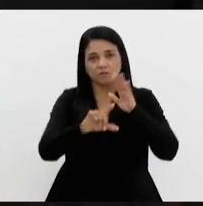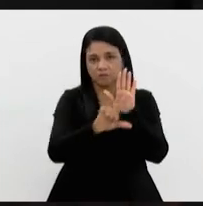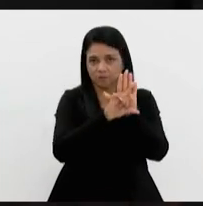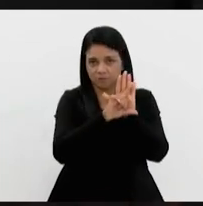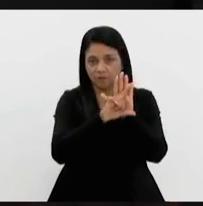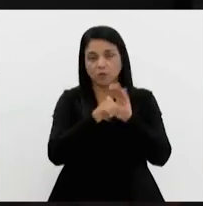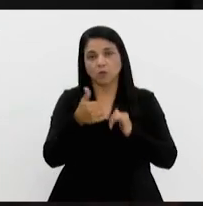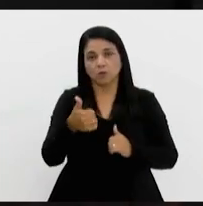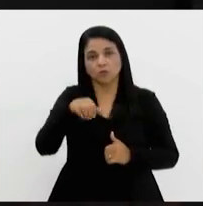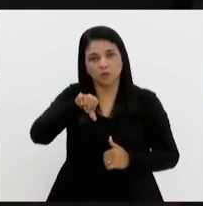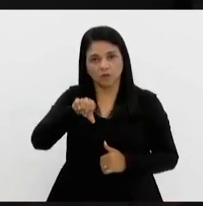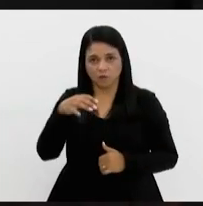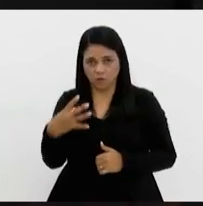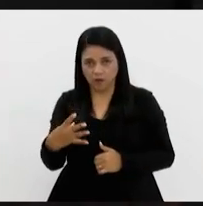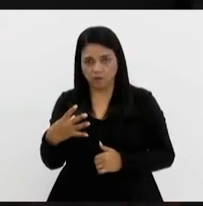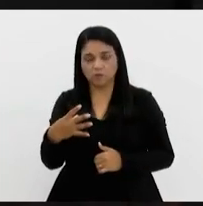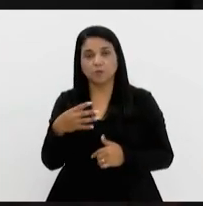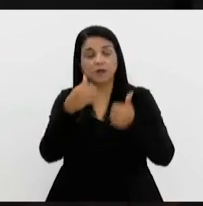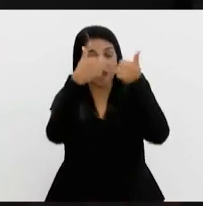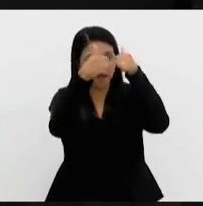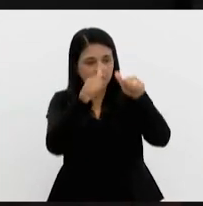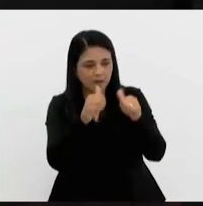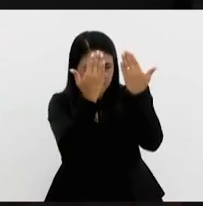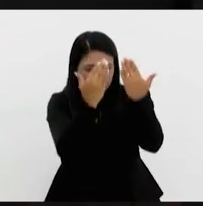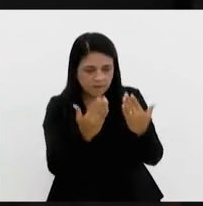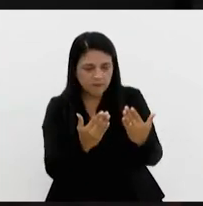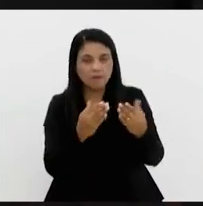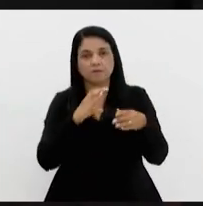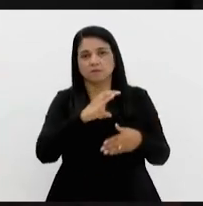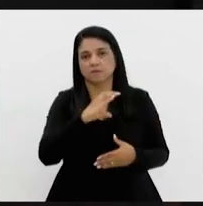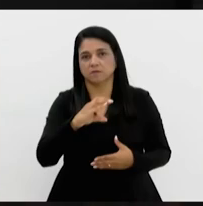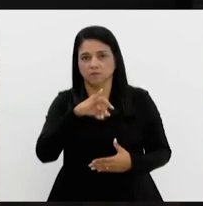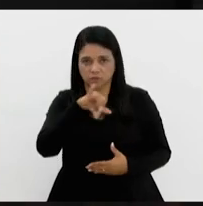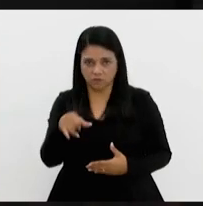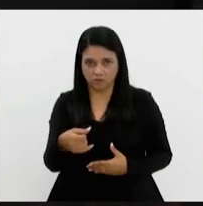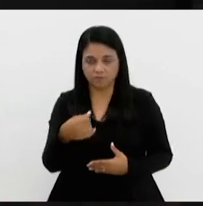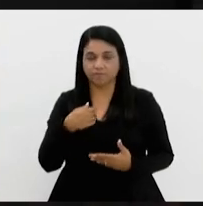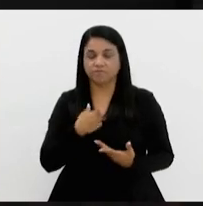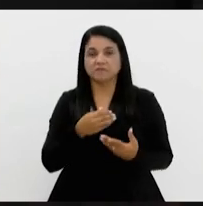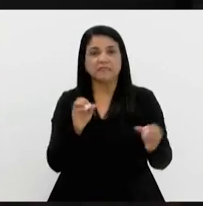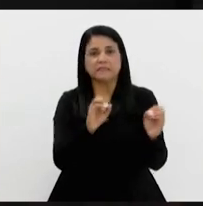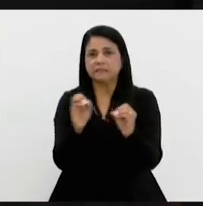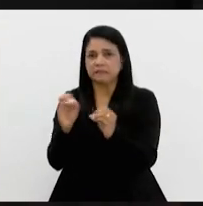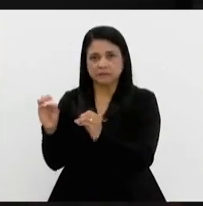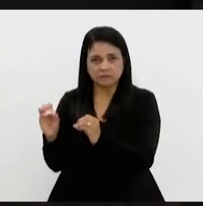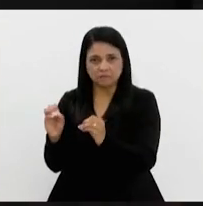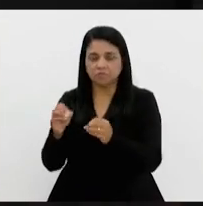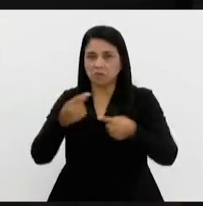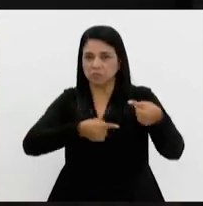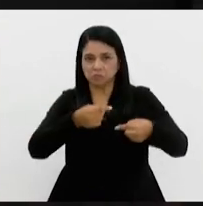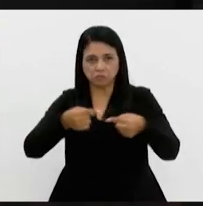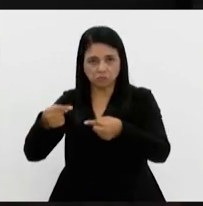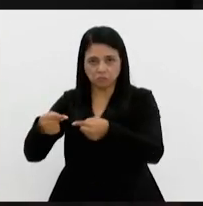legislativa 9.4 para ser analisada na comissão pertinente. Nada mais havendo a tratar na ordem do